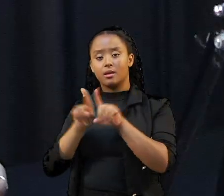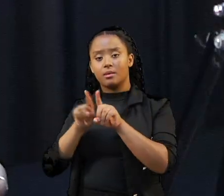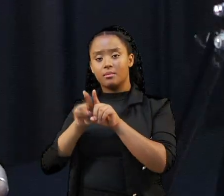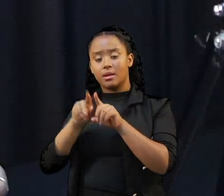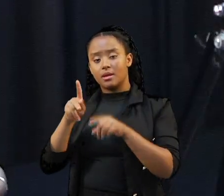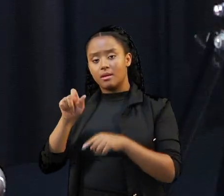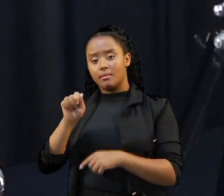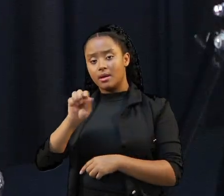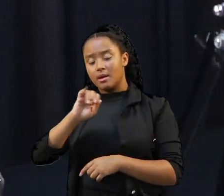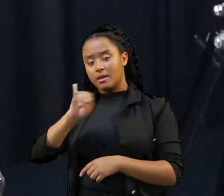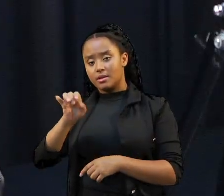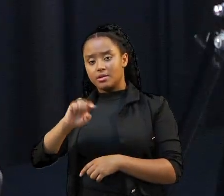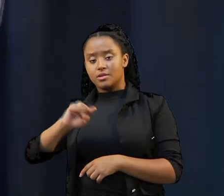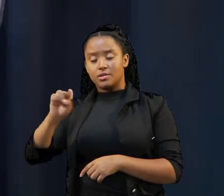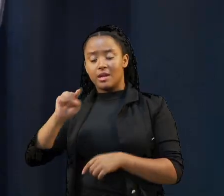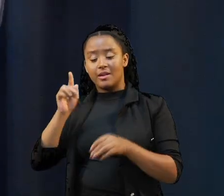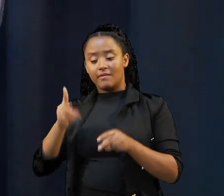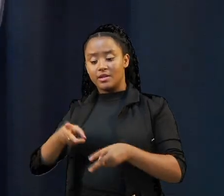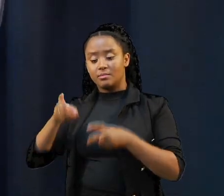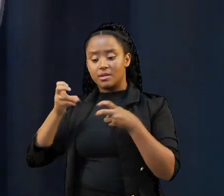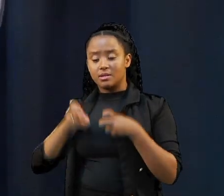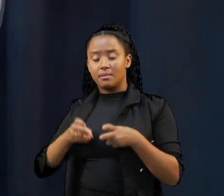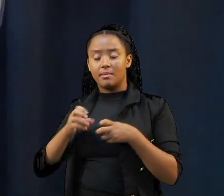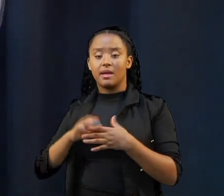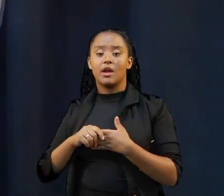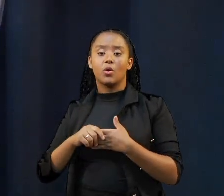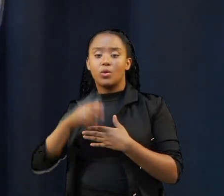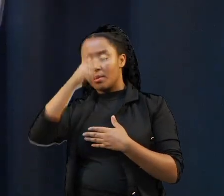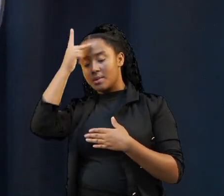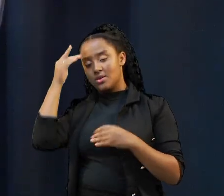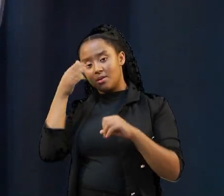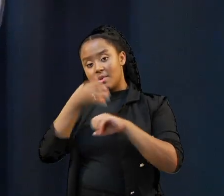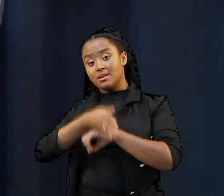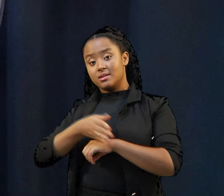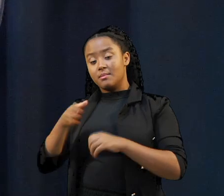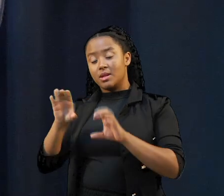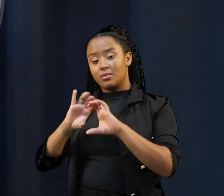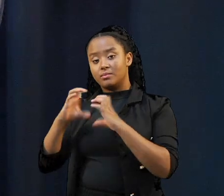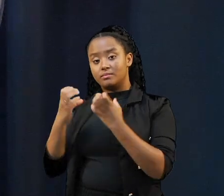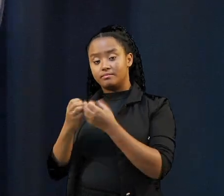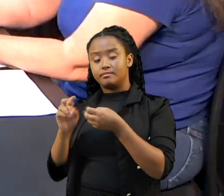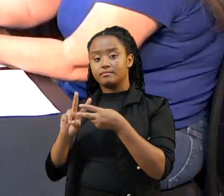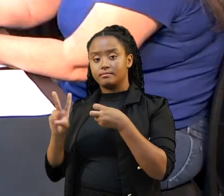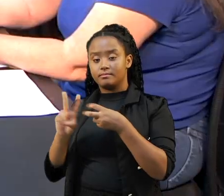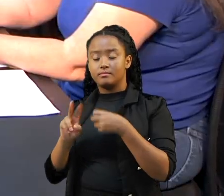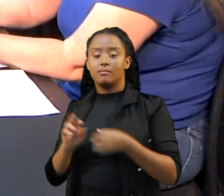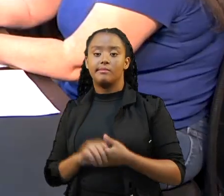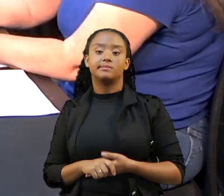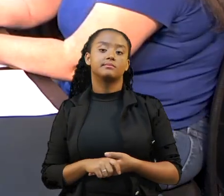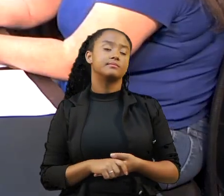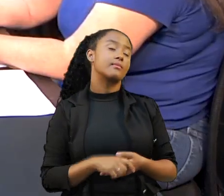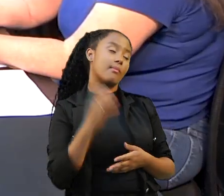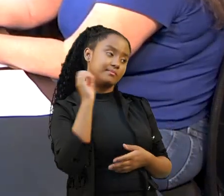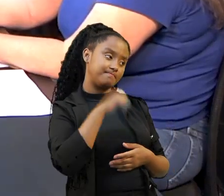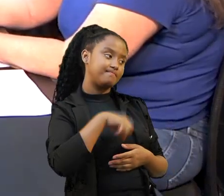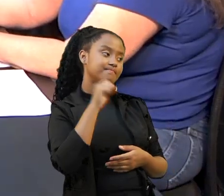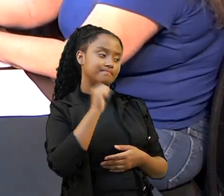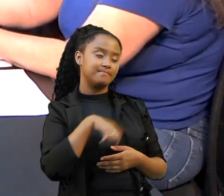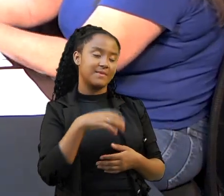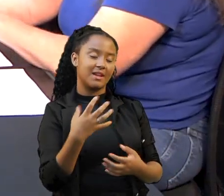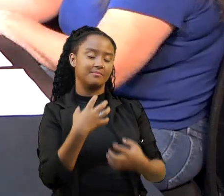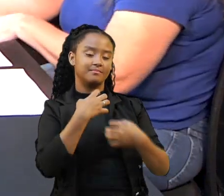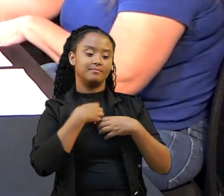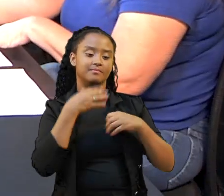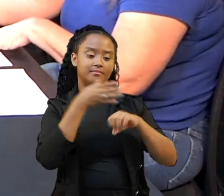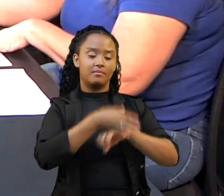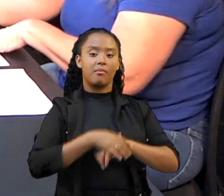pertencente da comunidade indígena. Aí isso viabilizou mais o ingresso Isso, do indígena. Viabilizou.